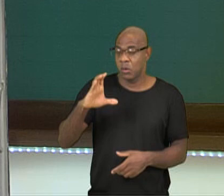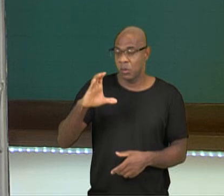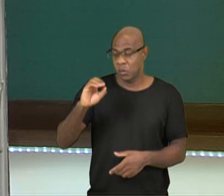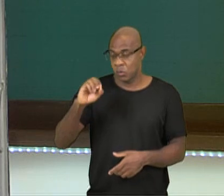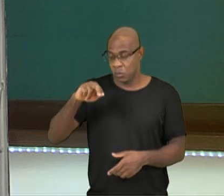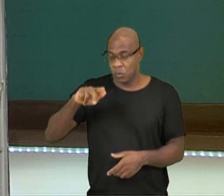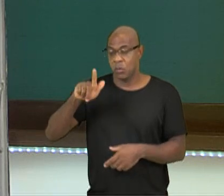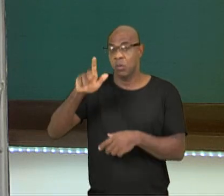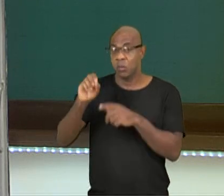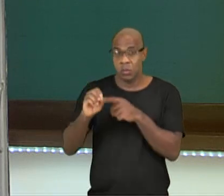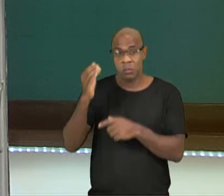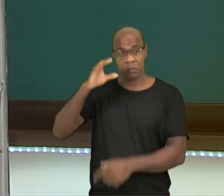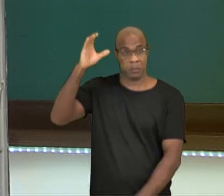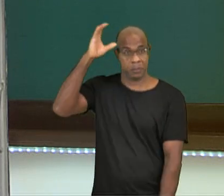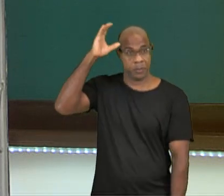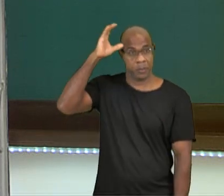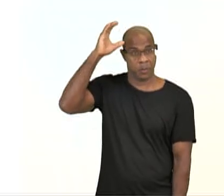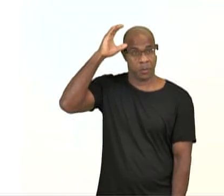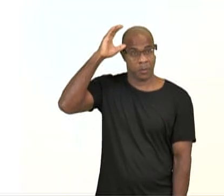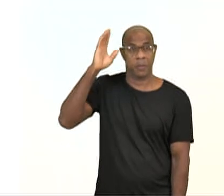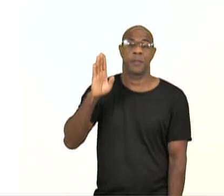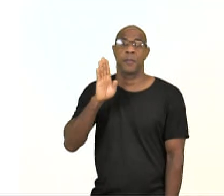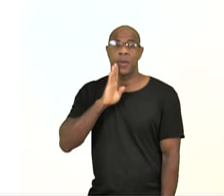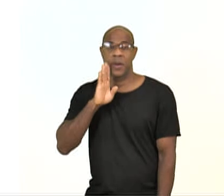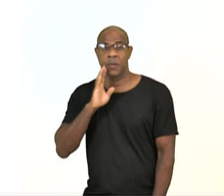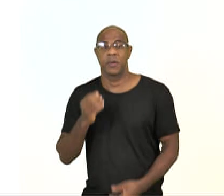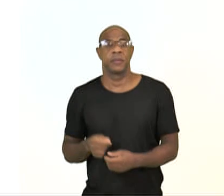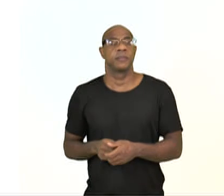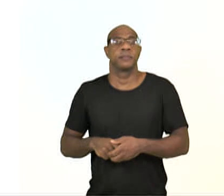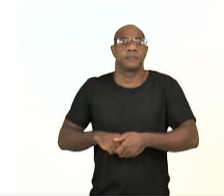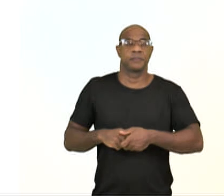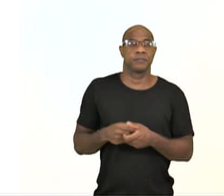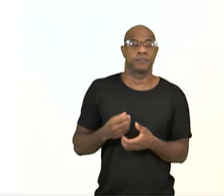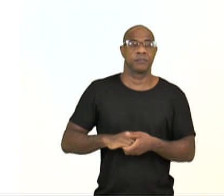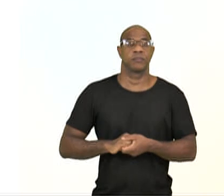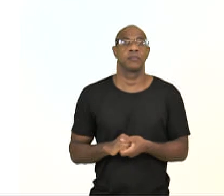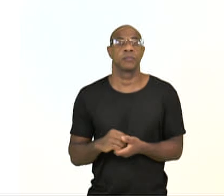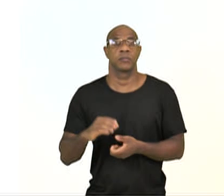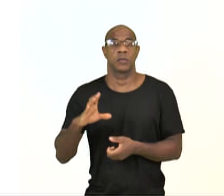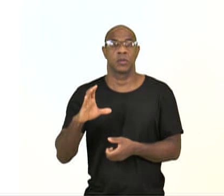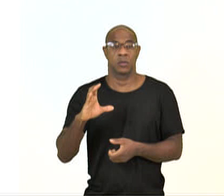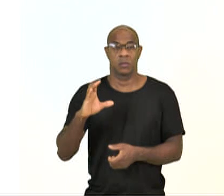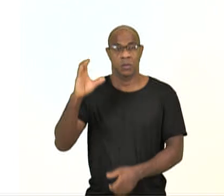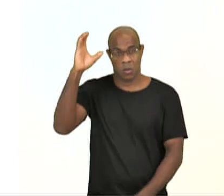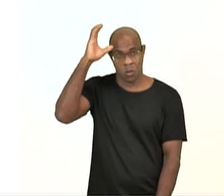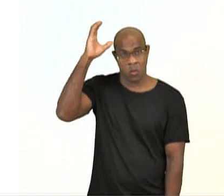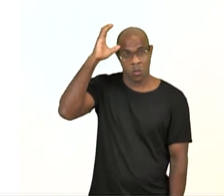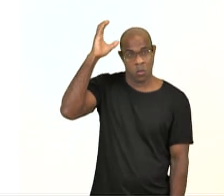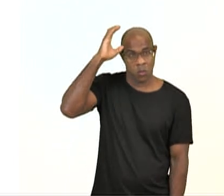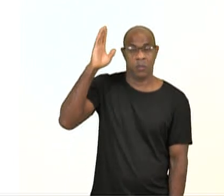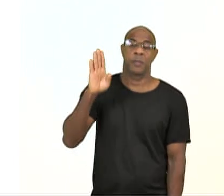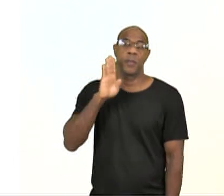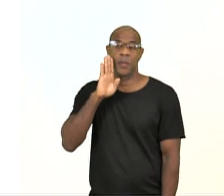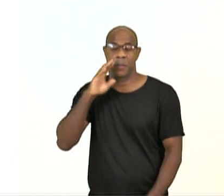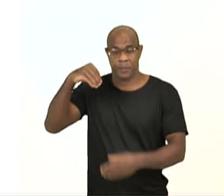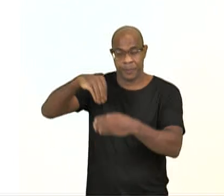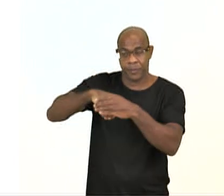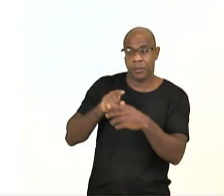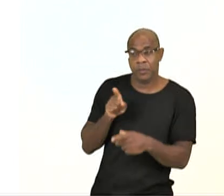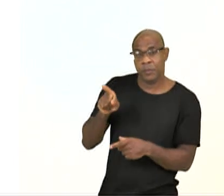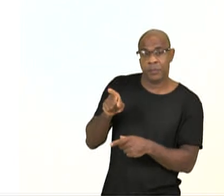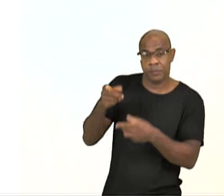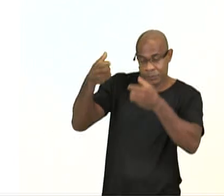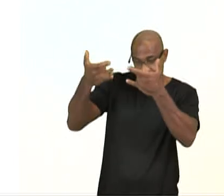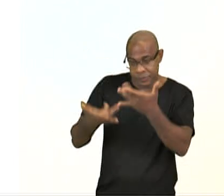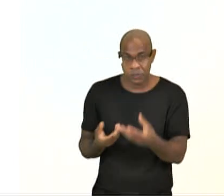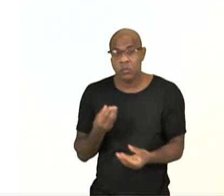sérios existentes ali. Vamos ver aqui. O que aconteceu no Congo belga? Presta atenção nesse texto,